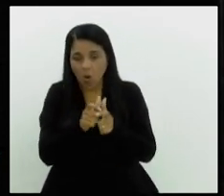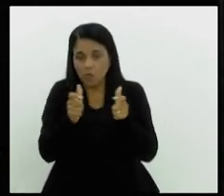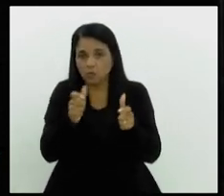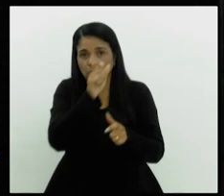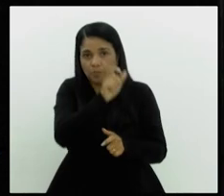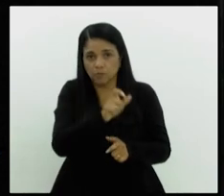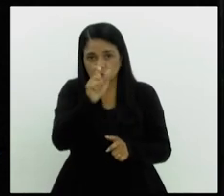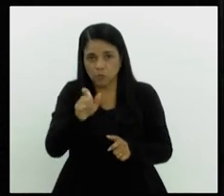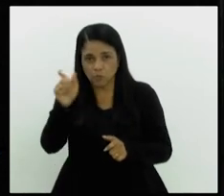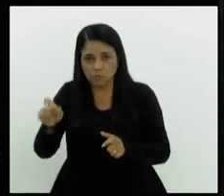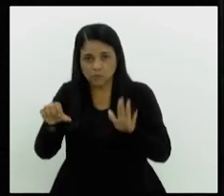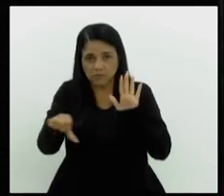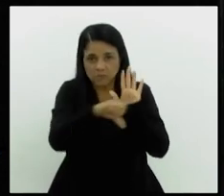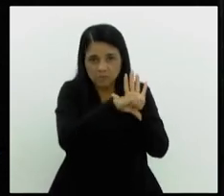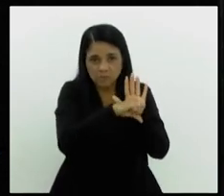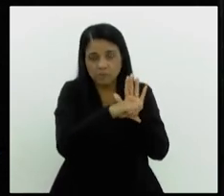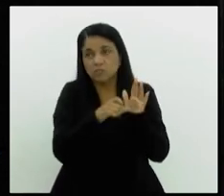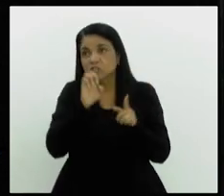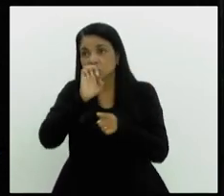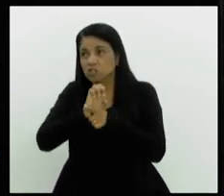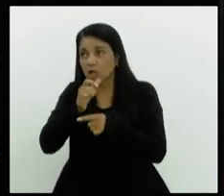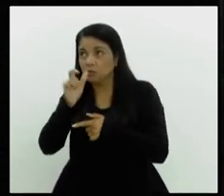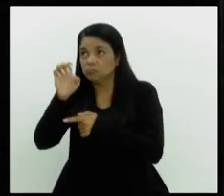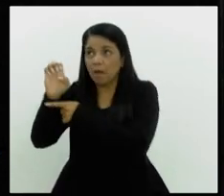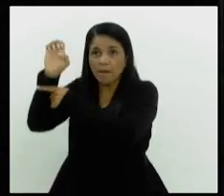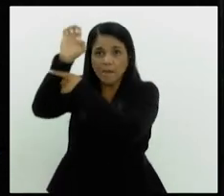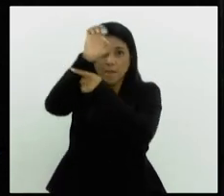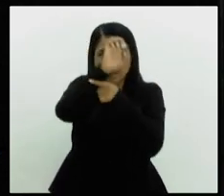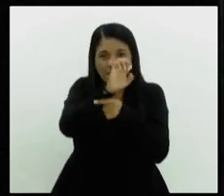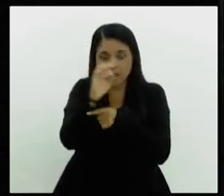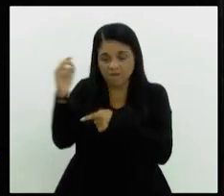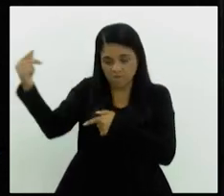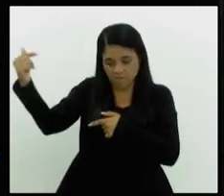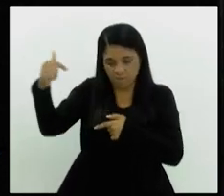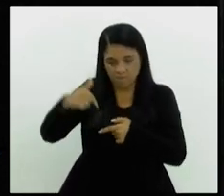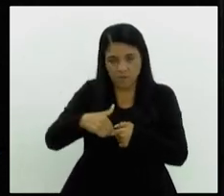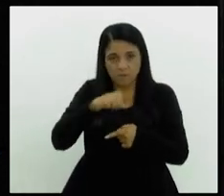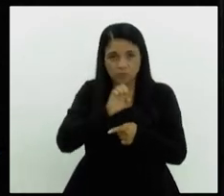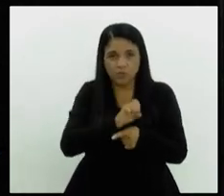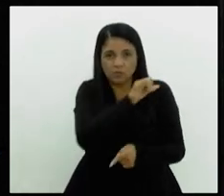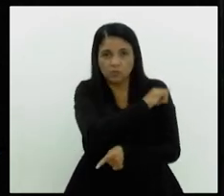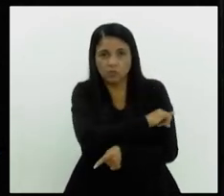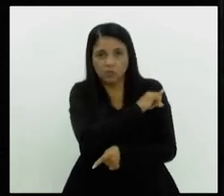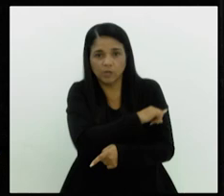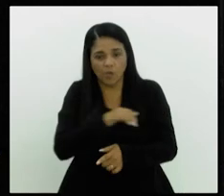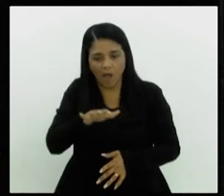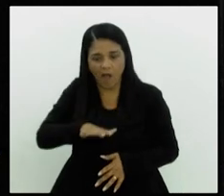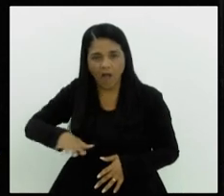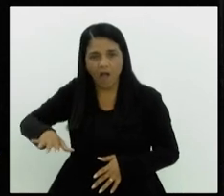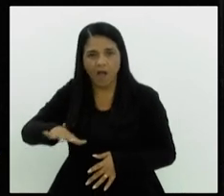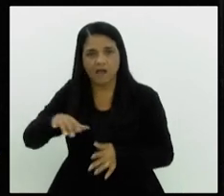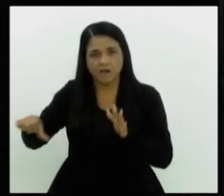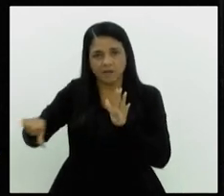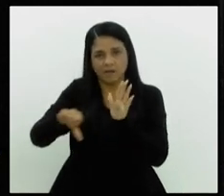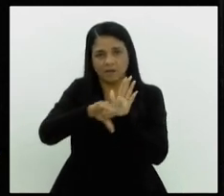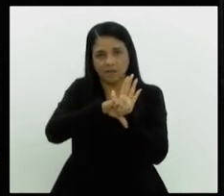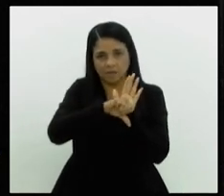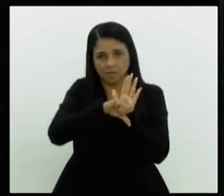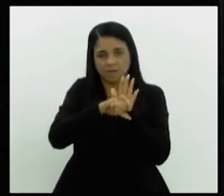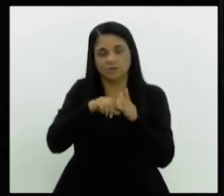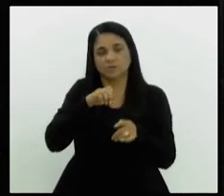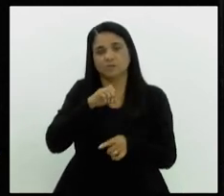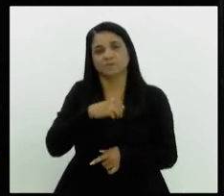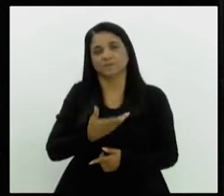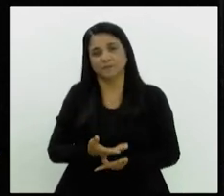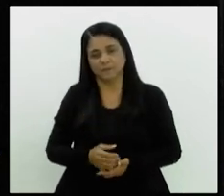criminosos de outros estados que vieram se abrigar nas áreas dominadas por criminosos no estado do